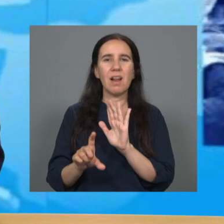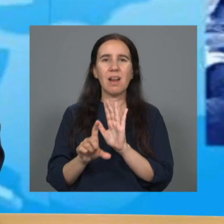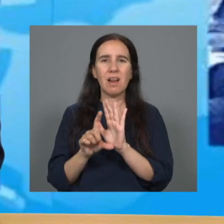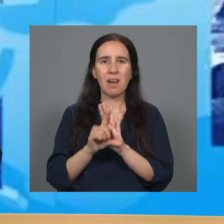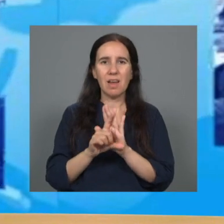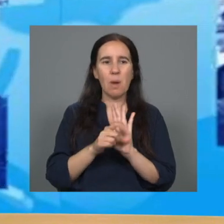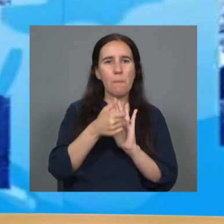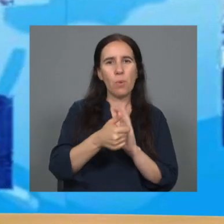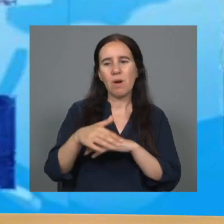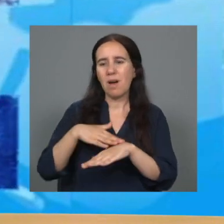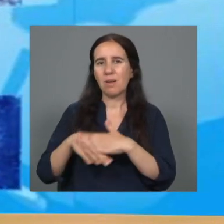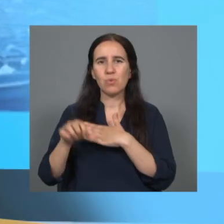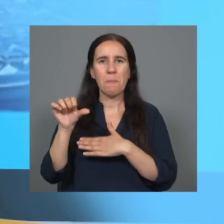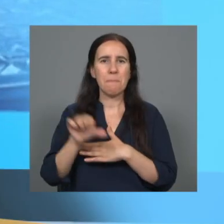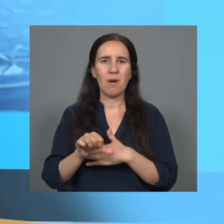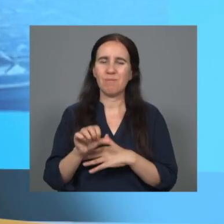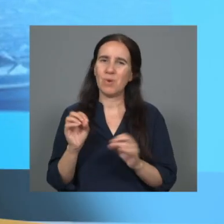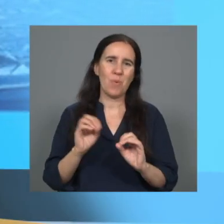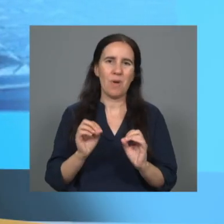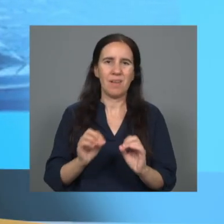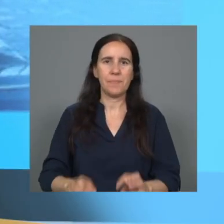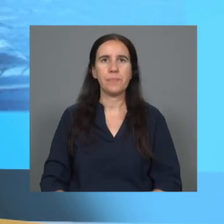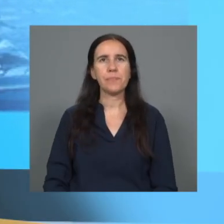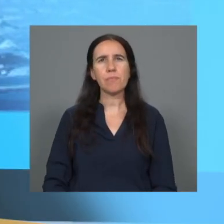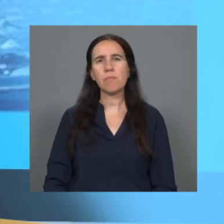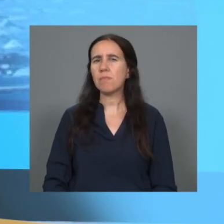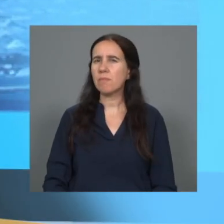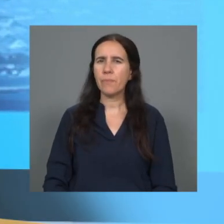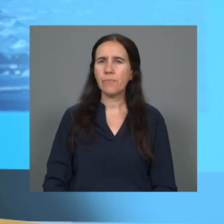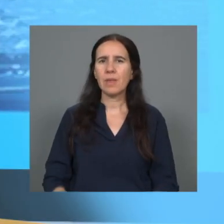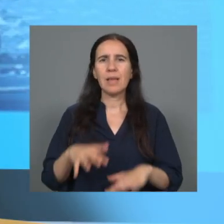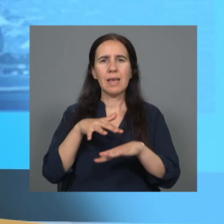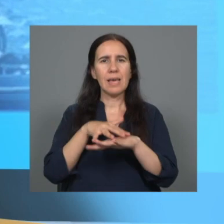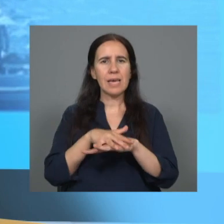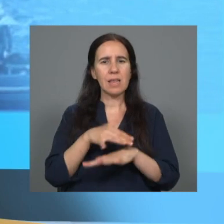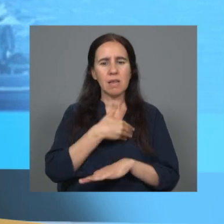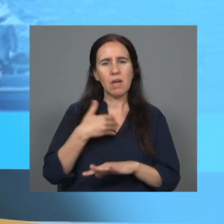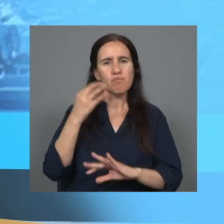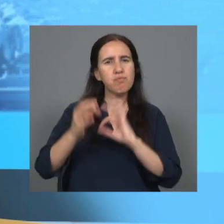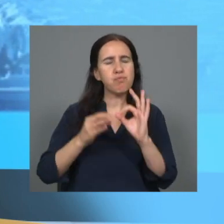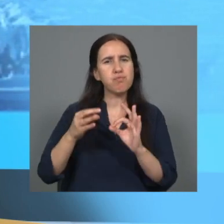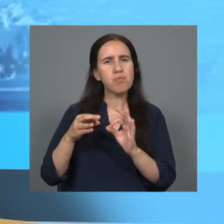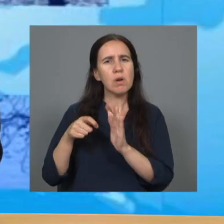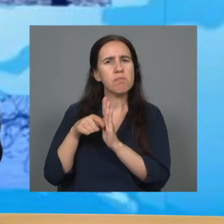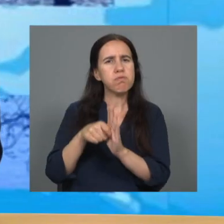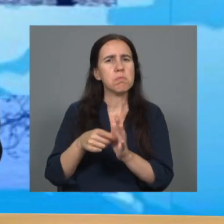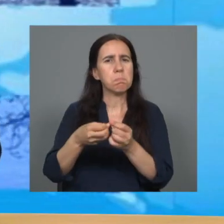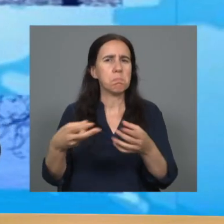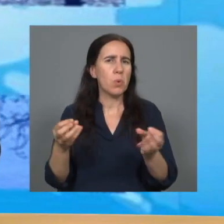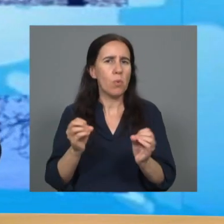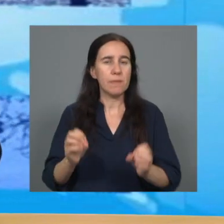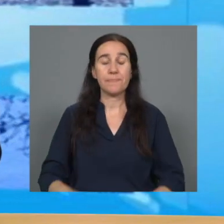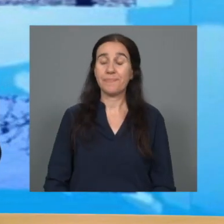mau. Não há uma insistência tão grande em alargar a rede de cuidados continuados, por exemplo? Claro. Aliás, as pessoas preocupam-se muito